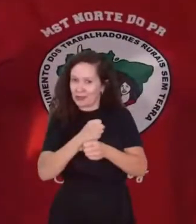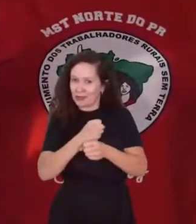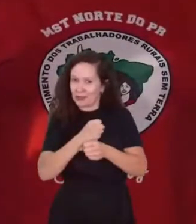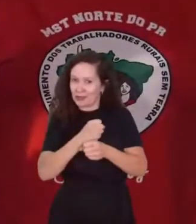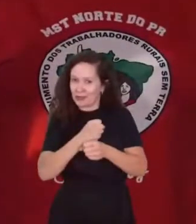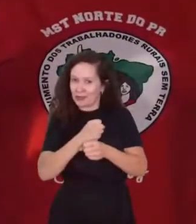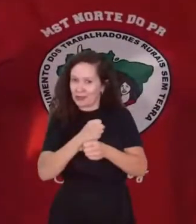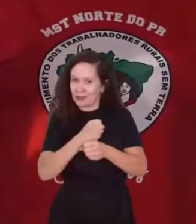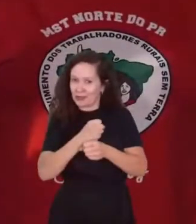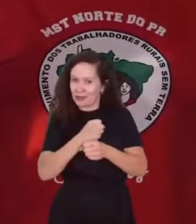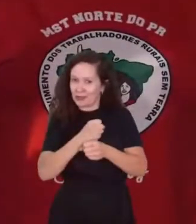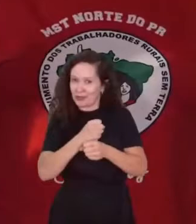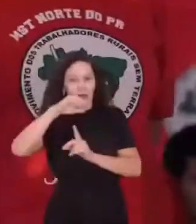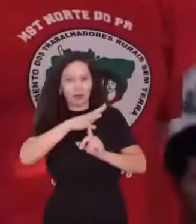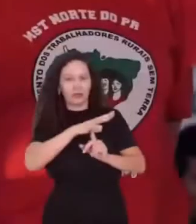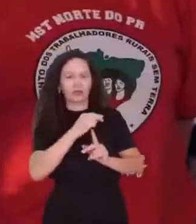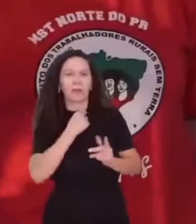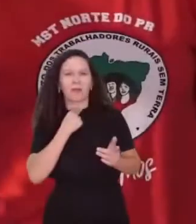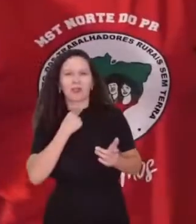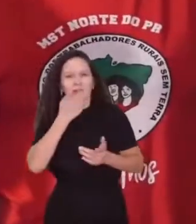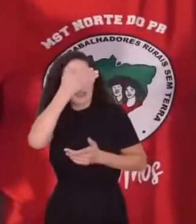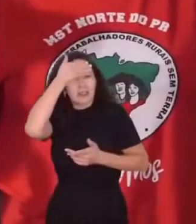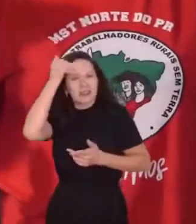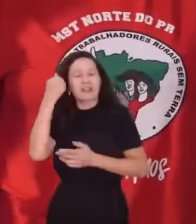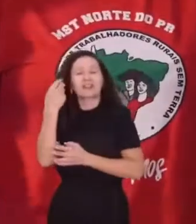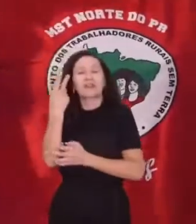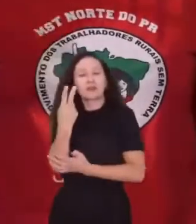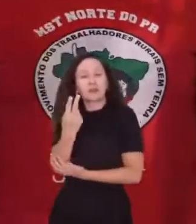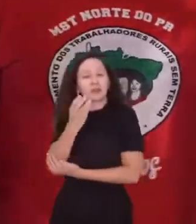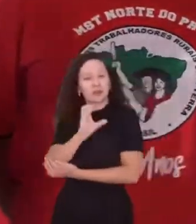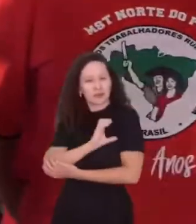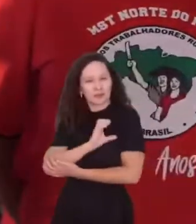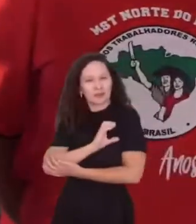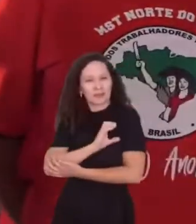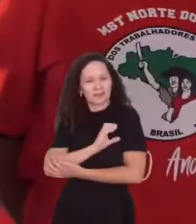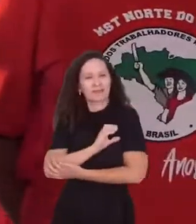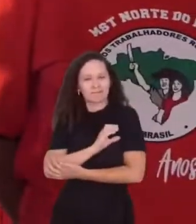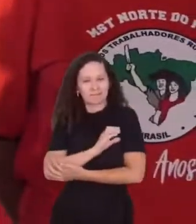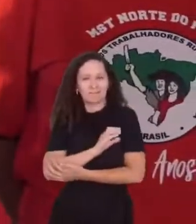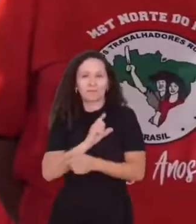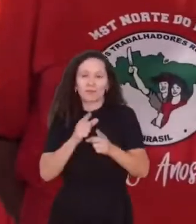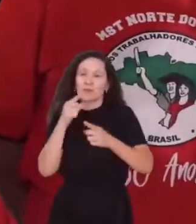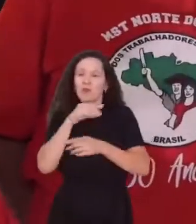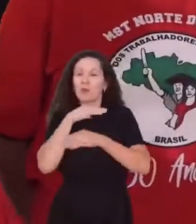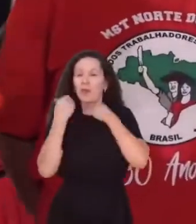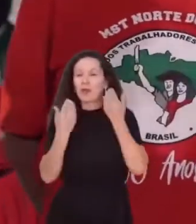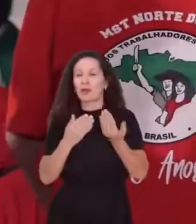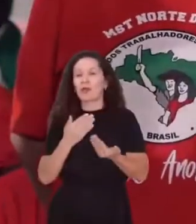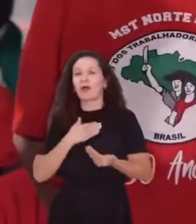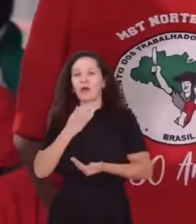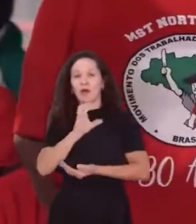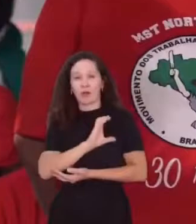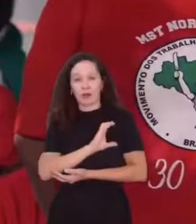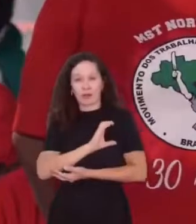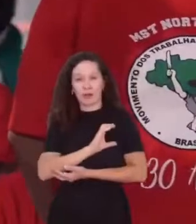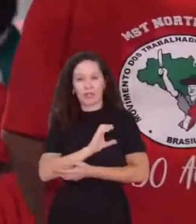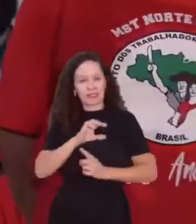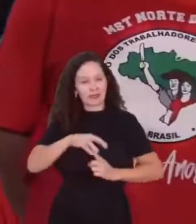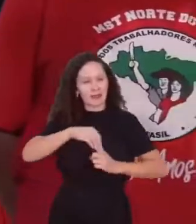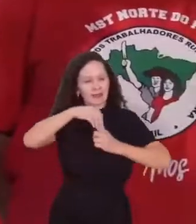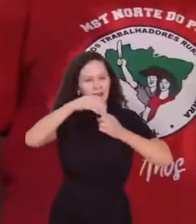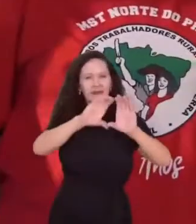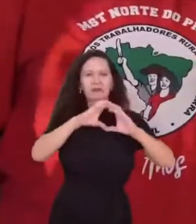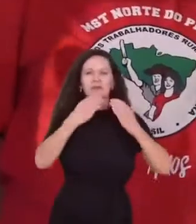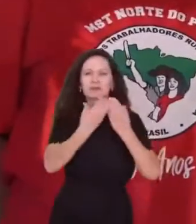de lembrar nesse ato duas companheiras que nos deixaram recentemente. A nossa companheira, líder comunitária, fundadora, grande parceira